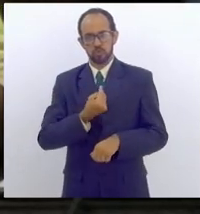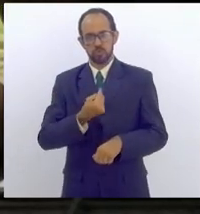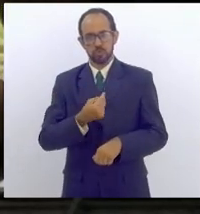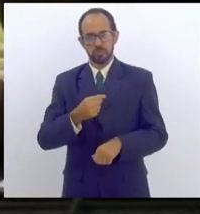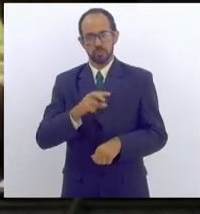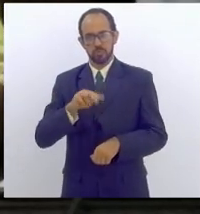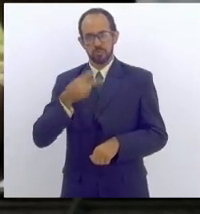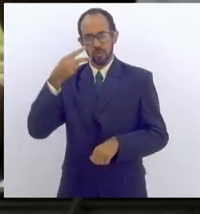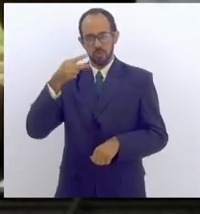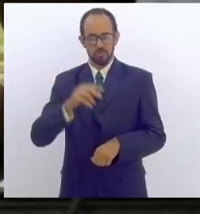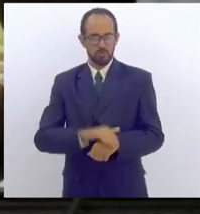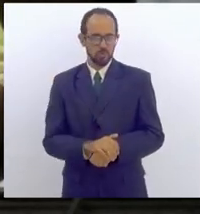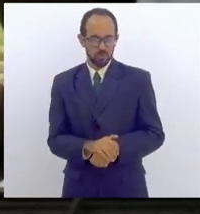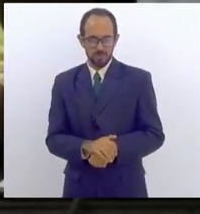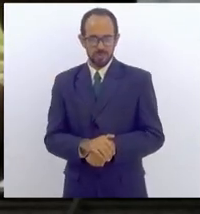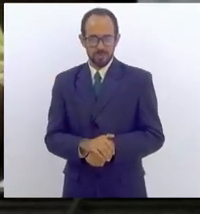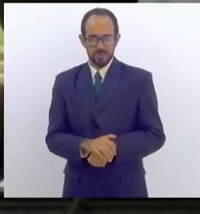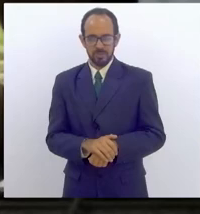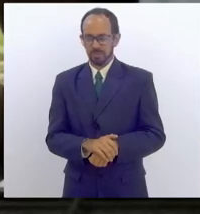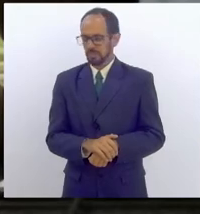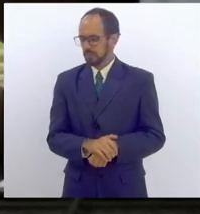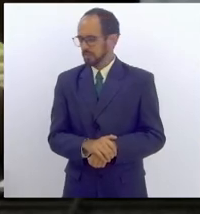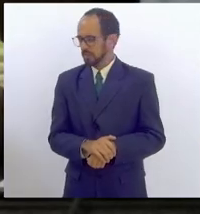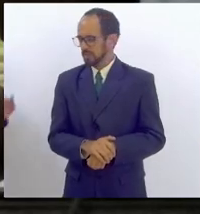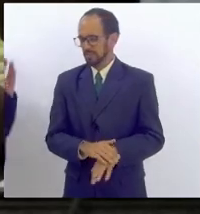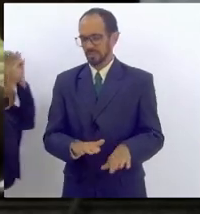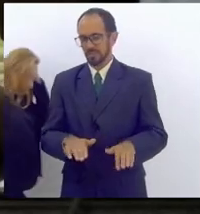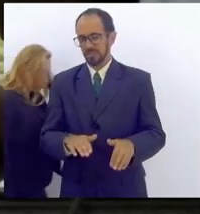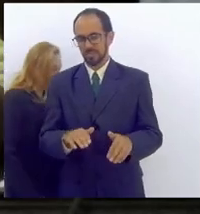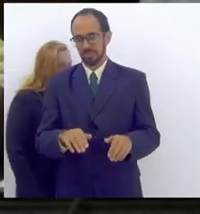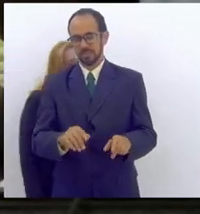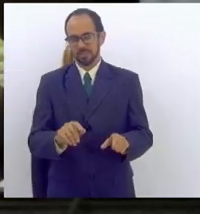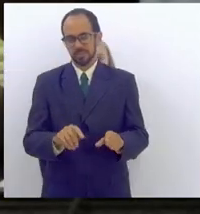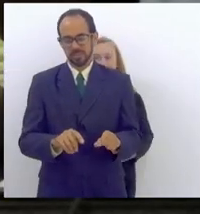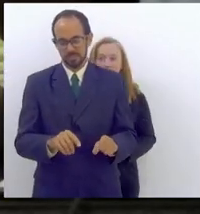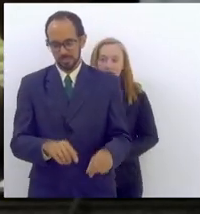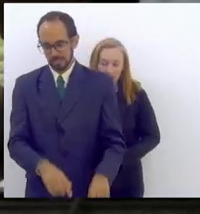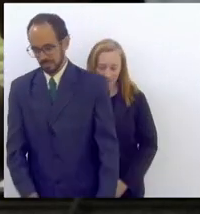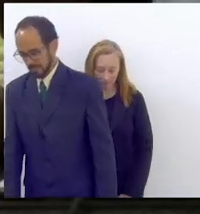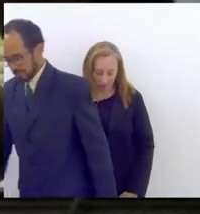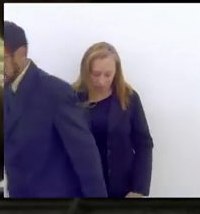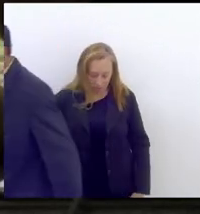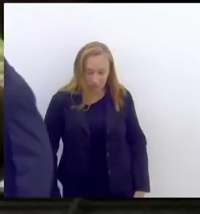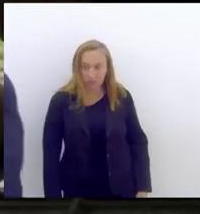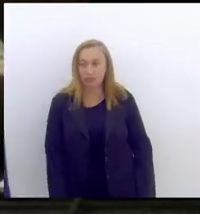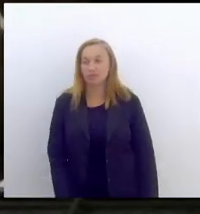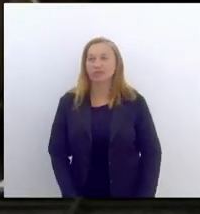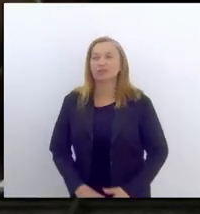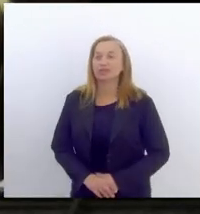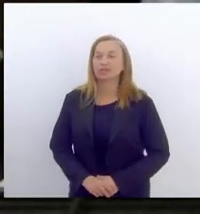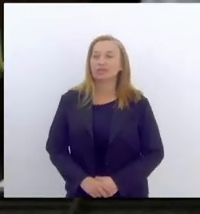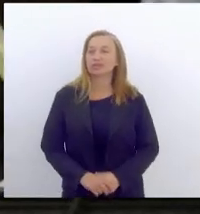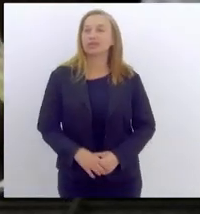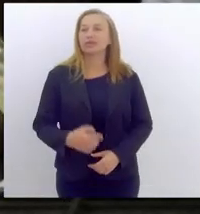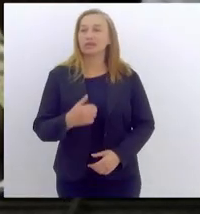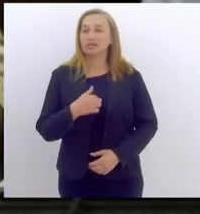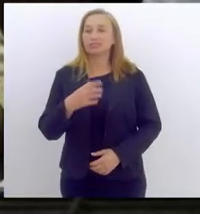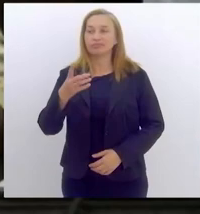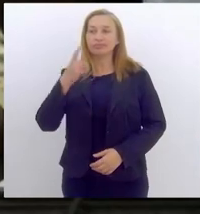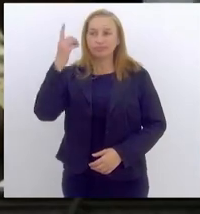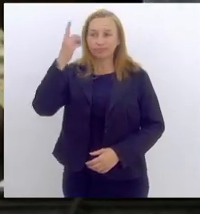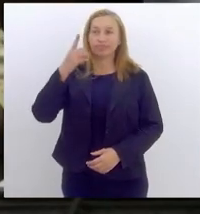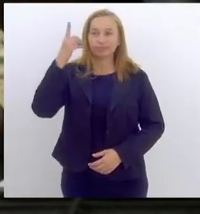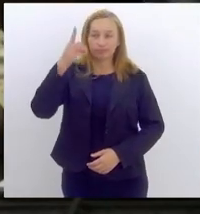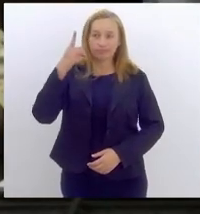a mesa diretora, ali naquele momento, 2015, deputada Zeidan, eu e a deputada Zeidan, nesse microfone